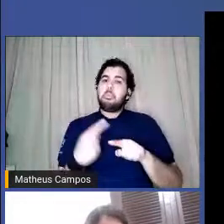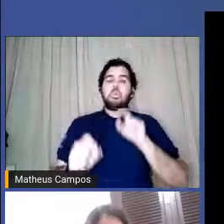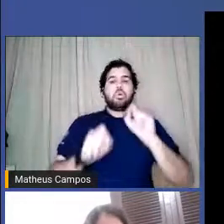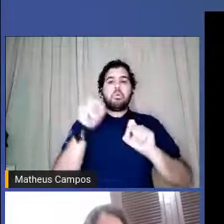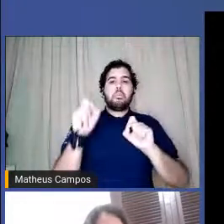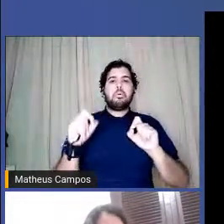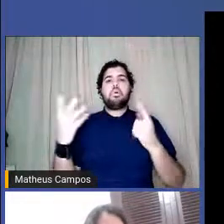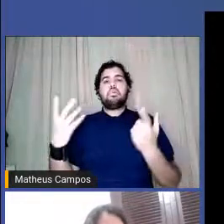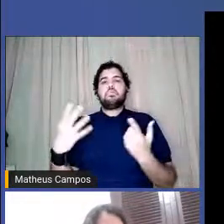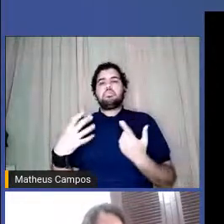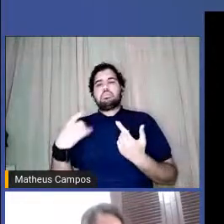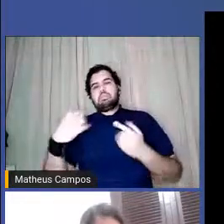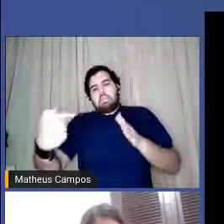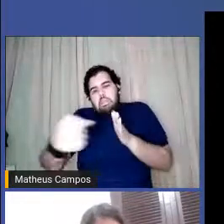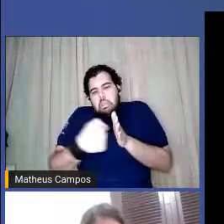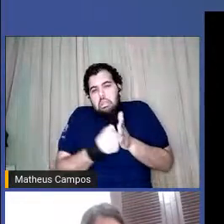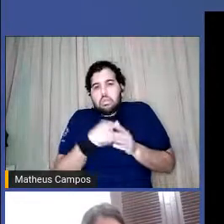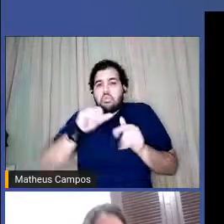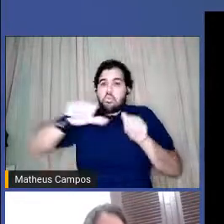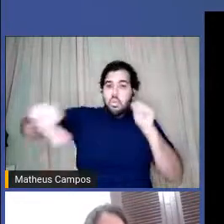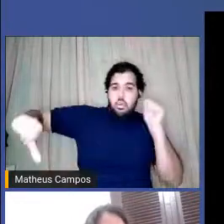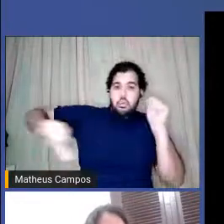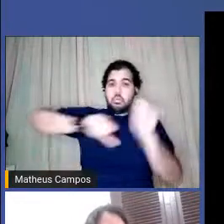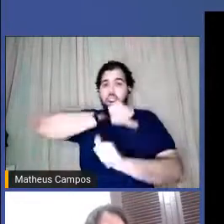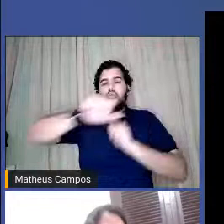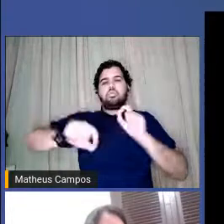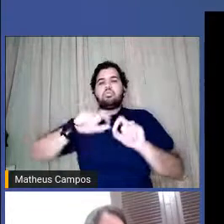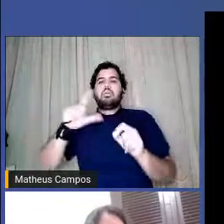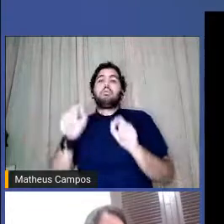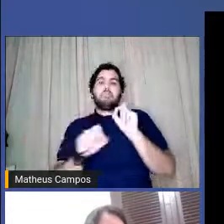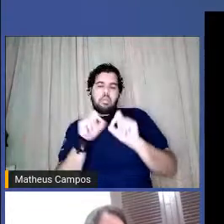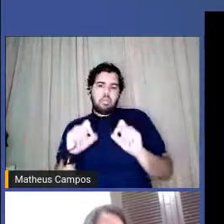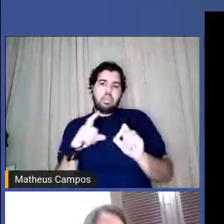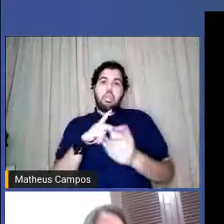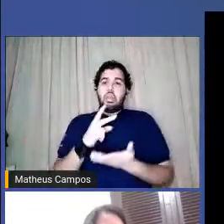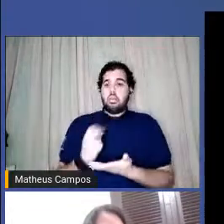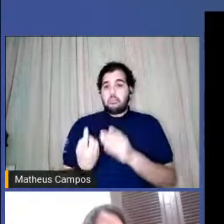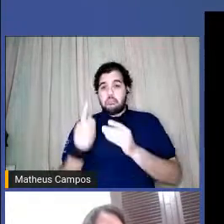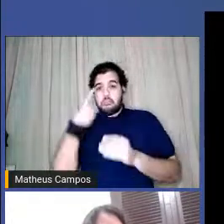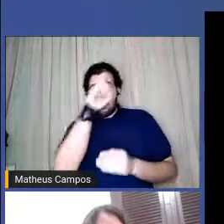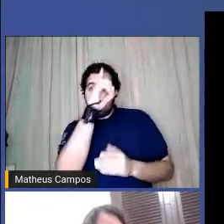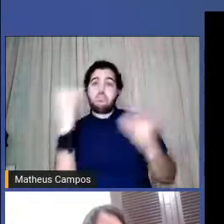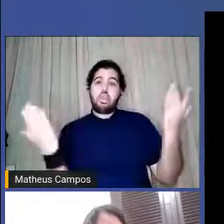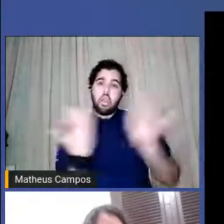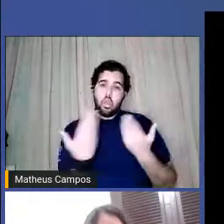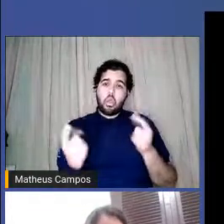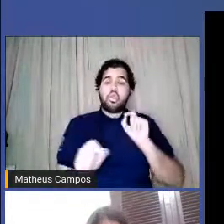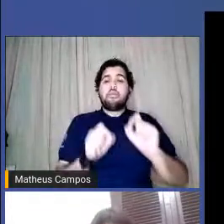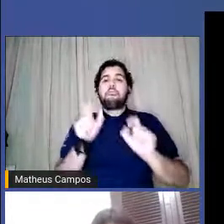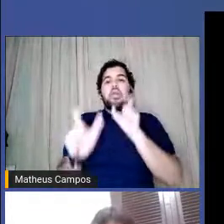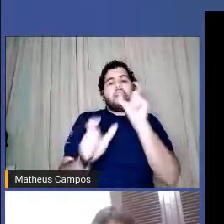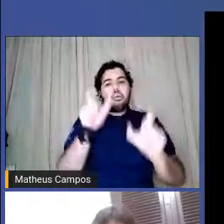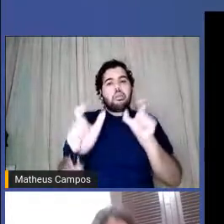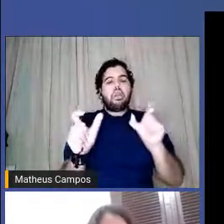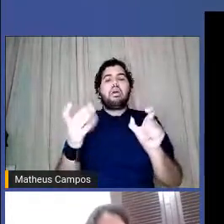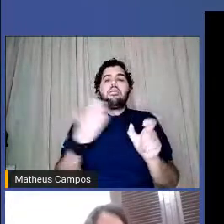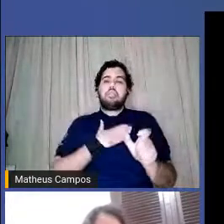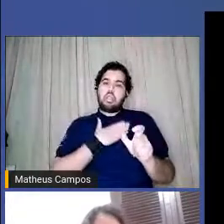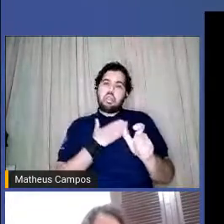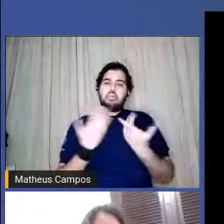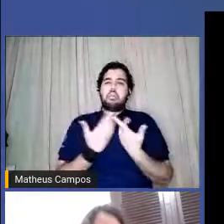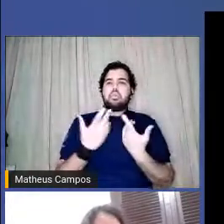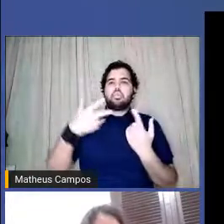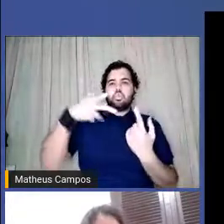de dentro se metamorfosei qualquer subverto agora como se as palavras fossem exorcistas